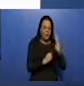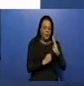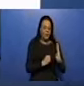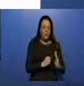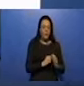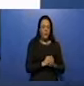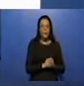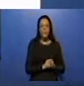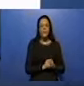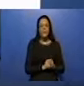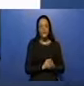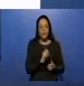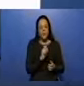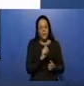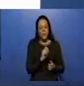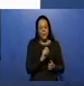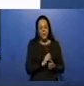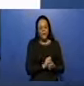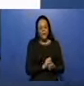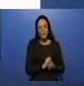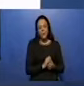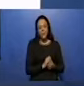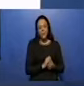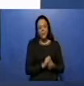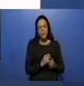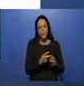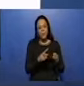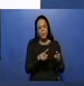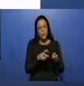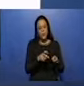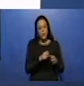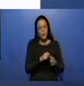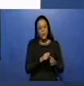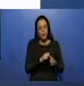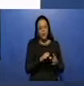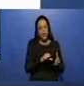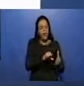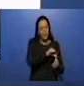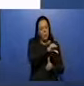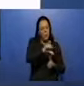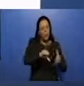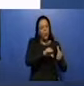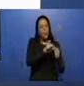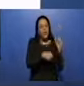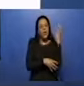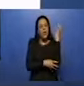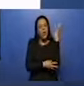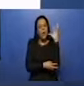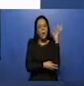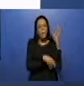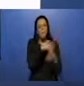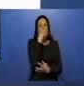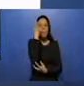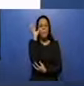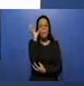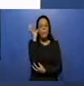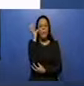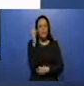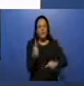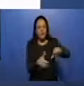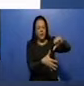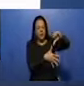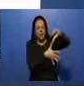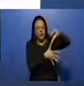vegetações e esses animais, eles começam aí a transformar a paisagem natural do continente americano. E acabam